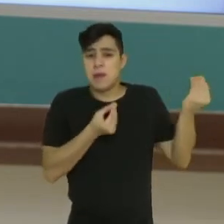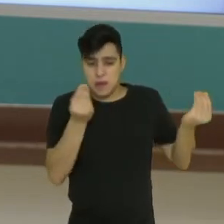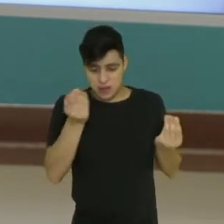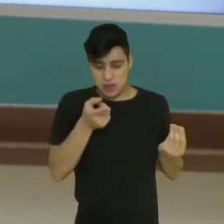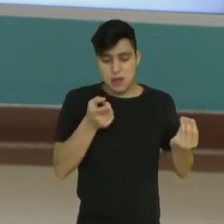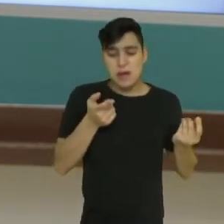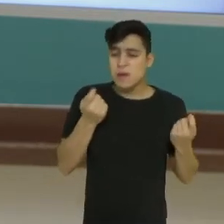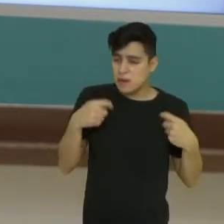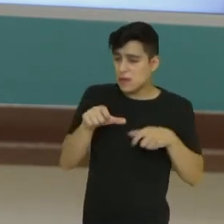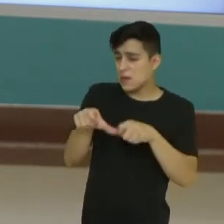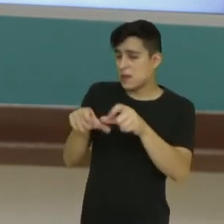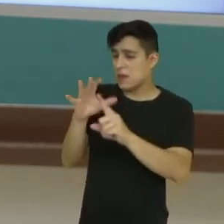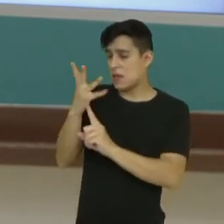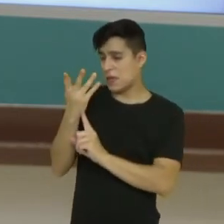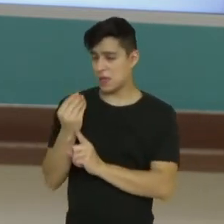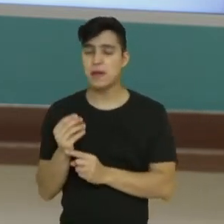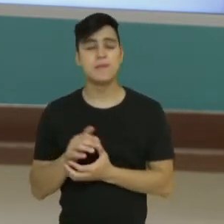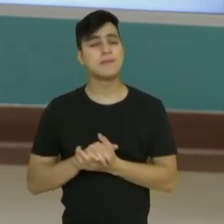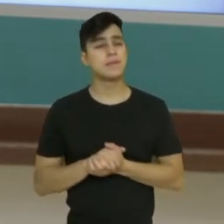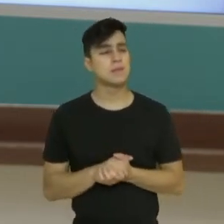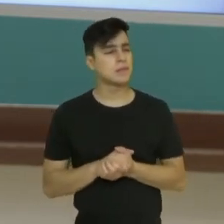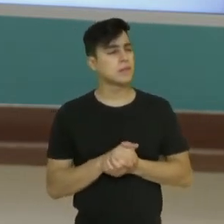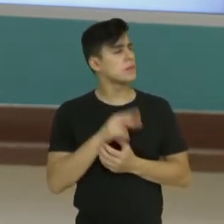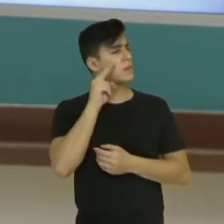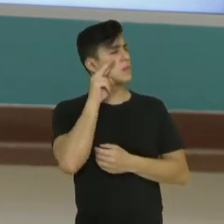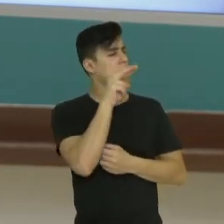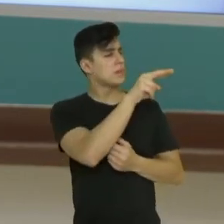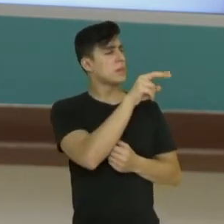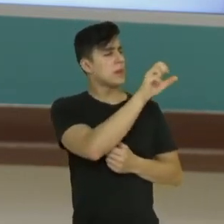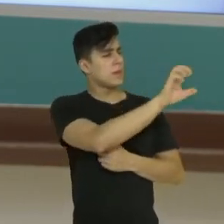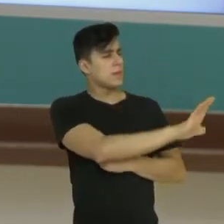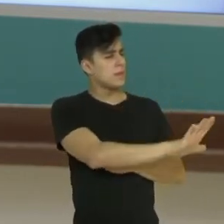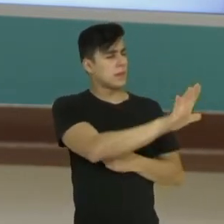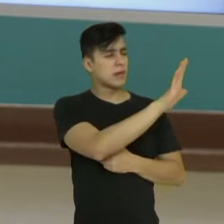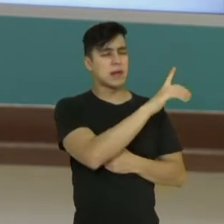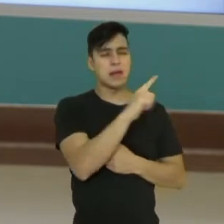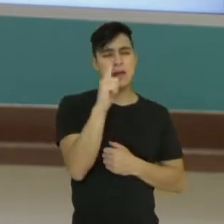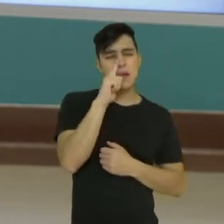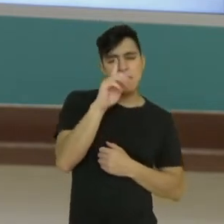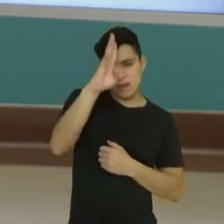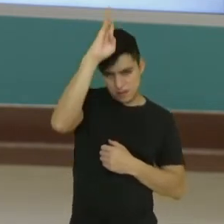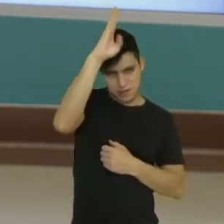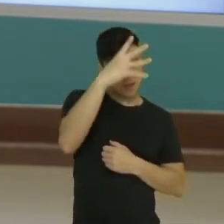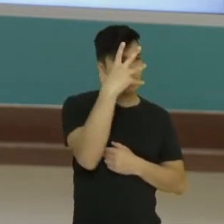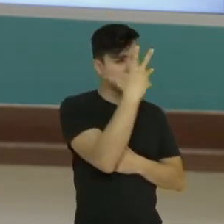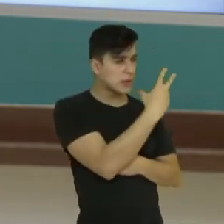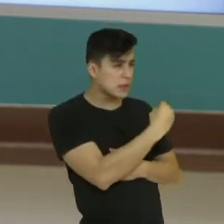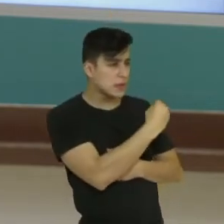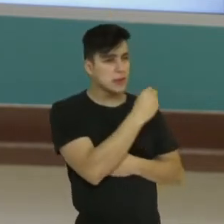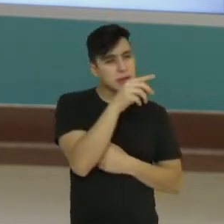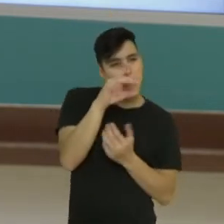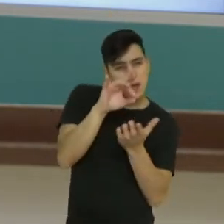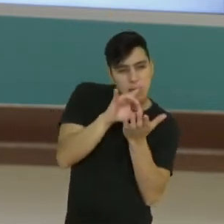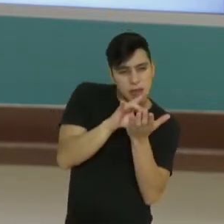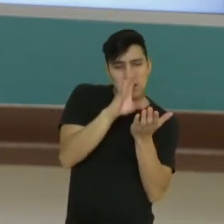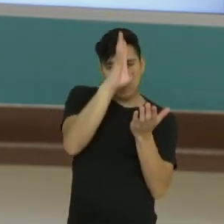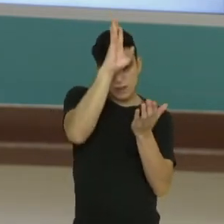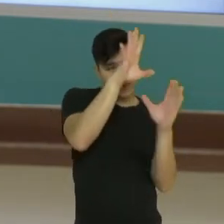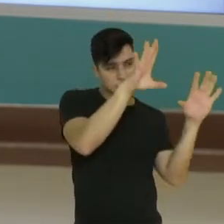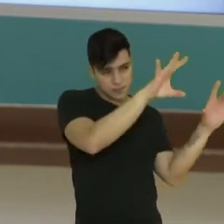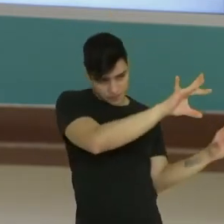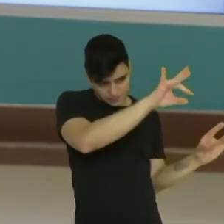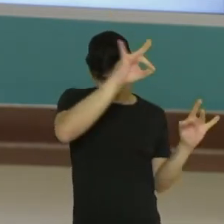a arte também? O que eles fizeram? Olharam lá no passado e pegaram a arte greco-romana, pegaram o belo grego e o realista romano